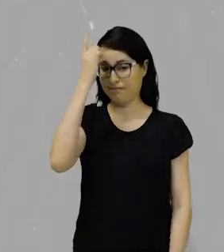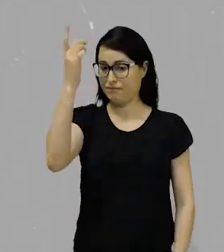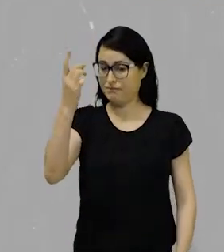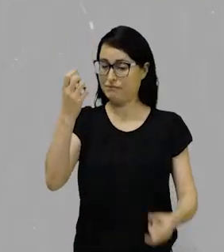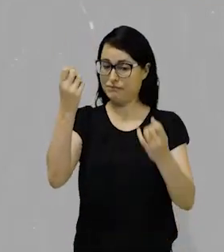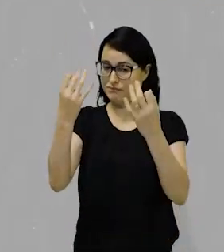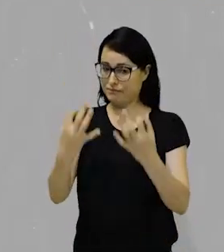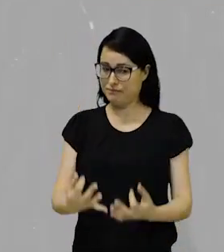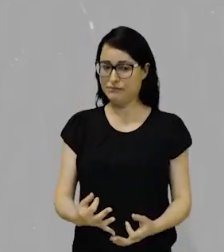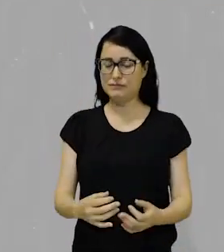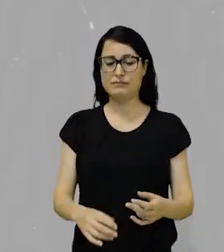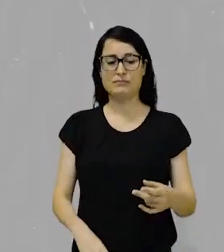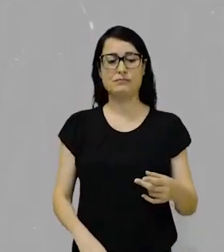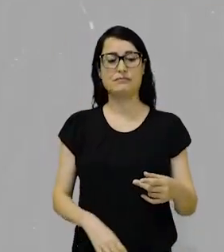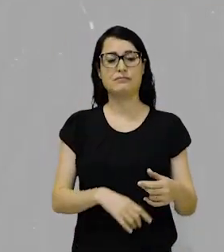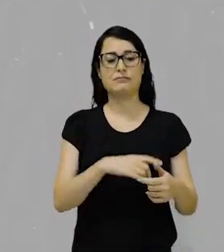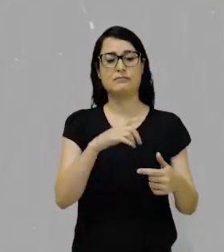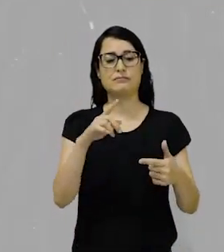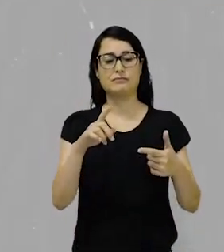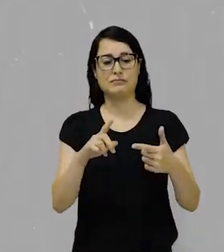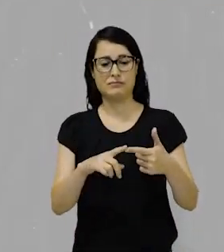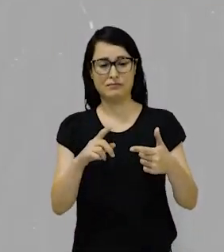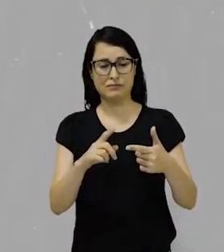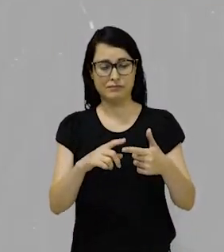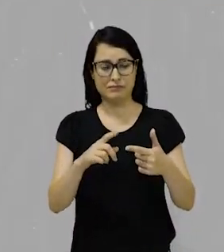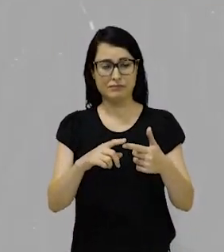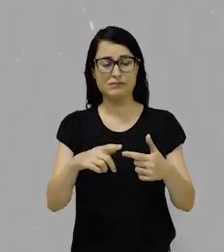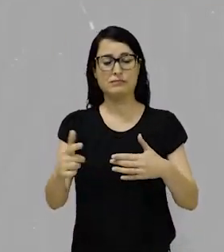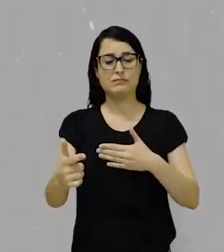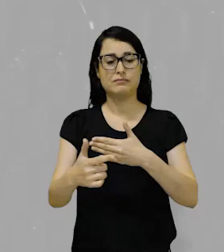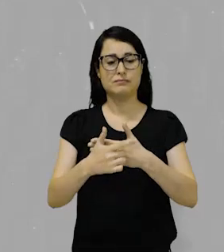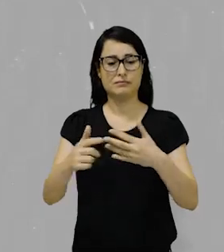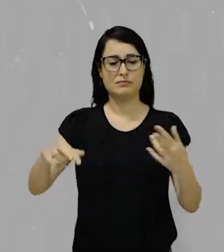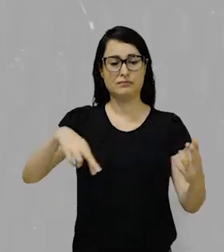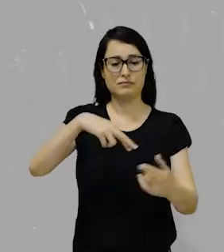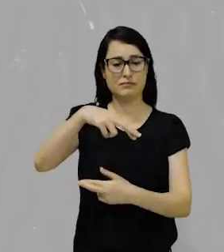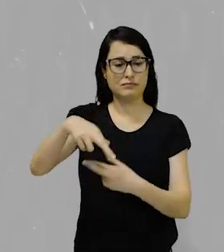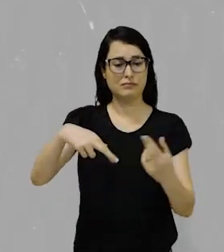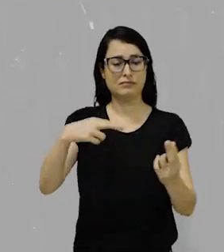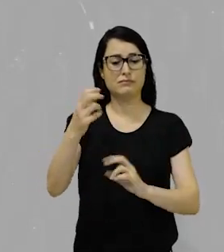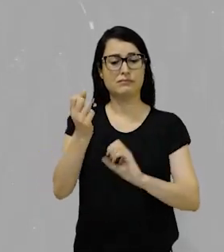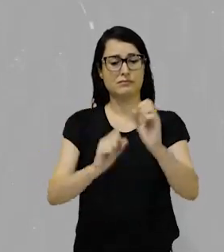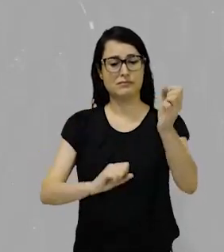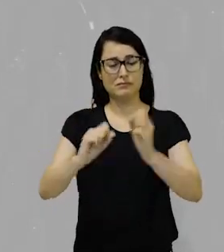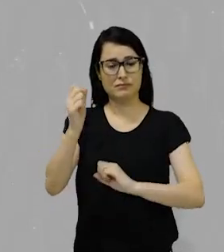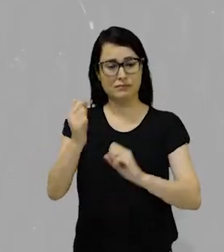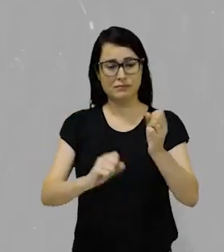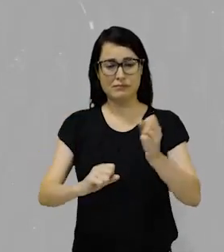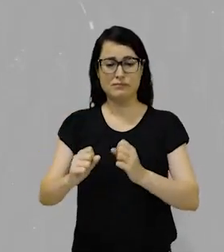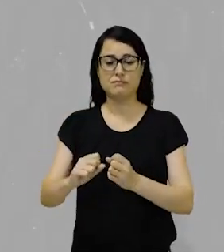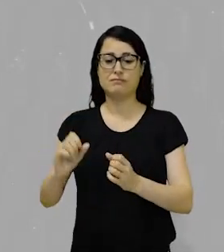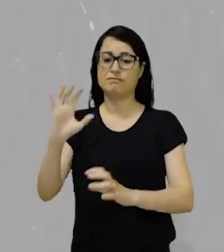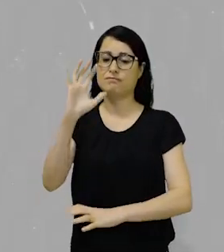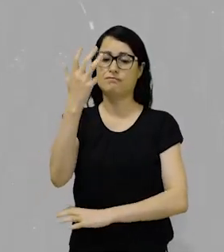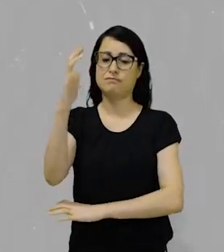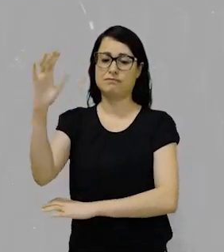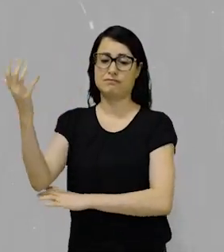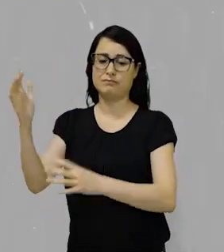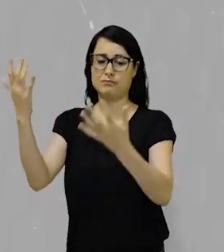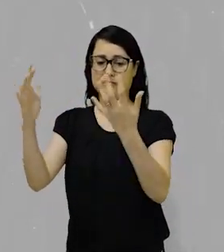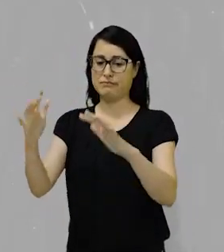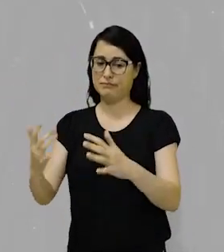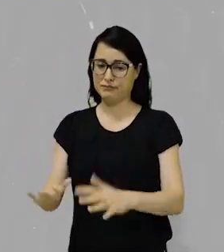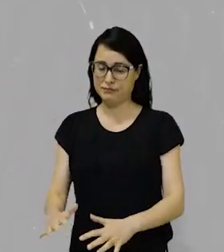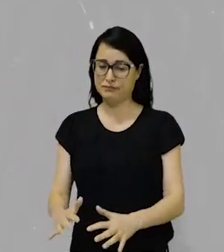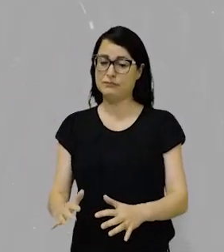vai falar sobre o papel das revoluções industriais no contexto da degradação ambiental, galera,